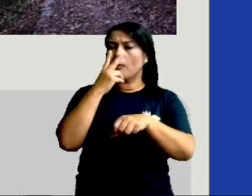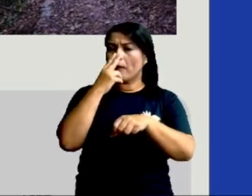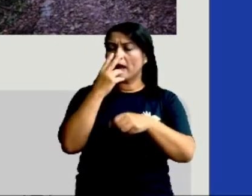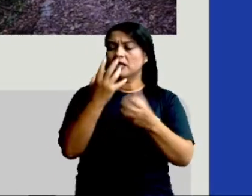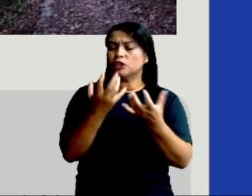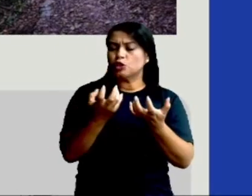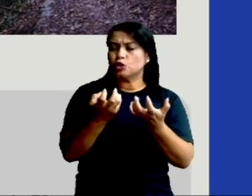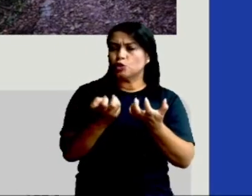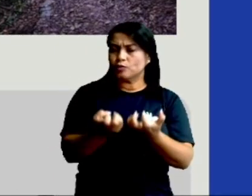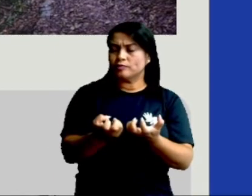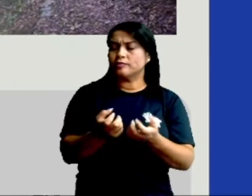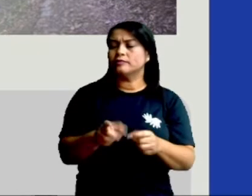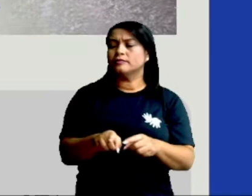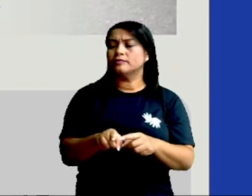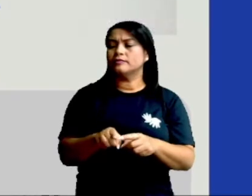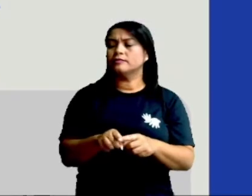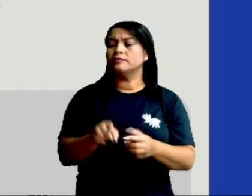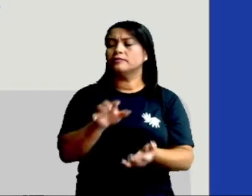Pernambucano